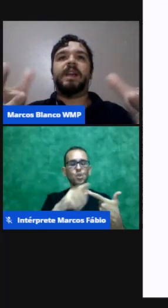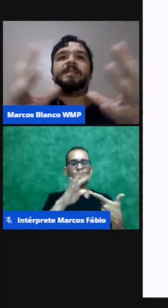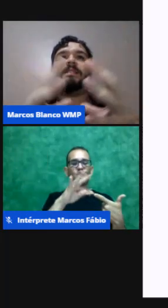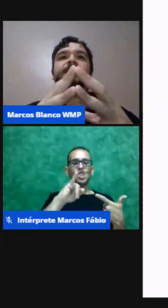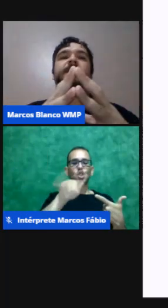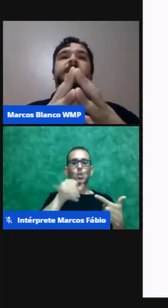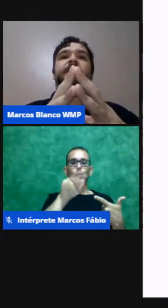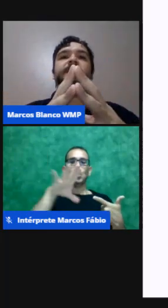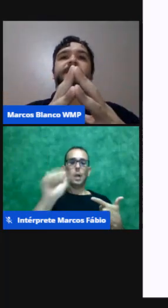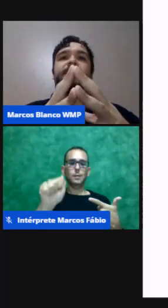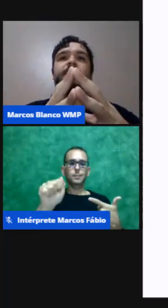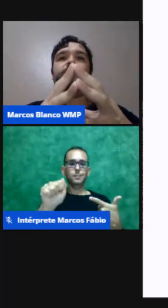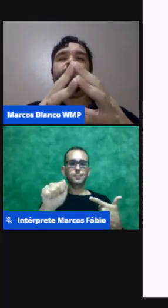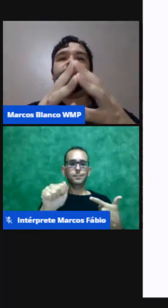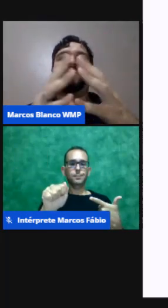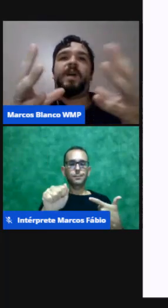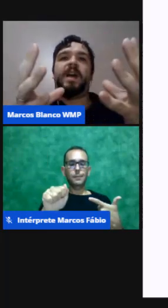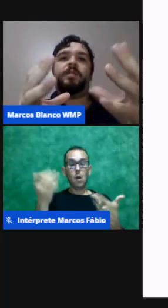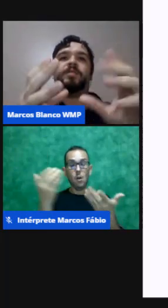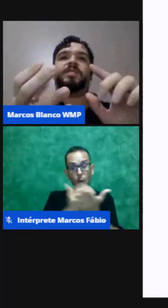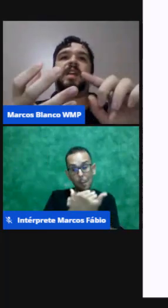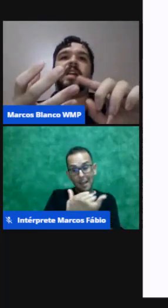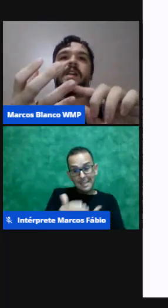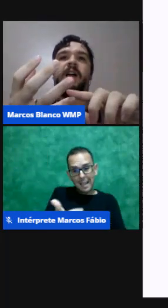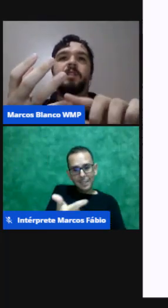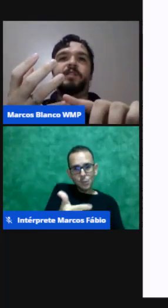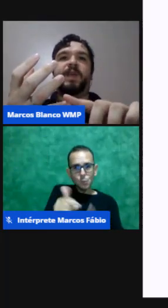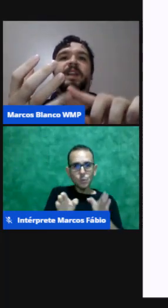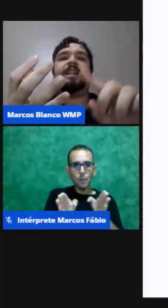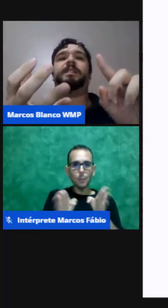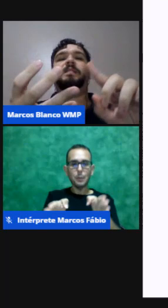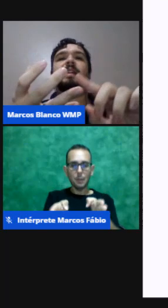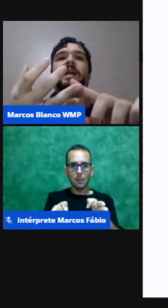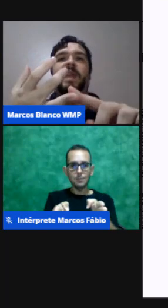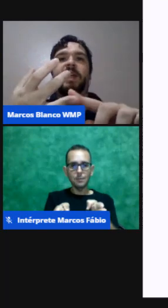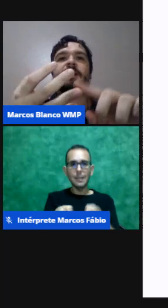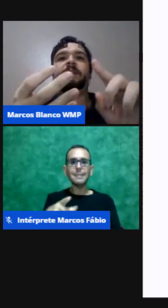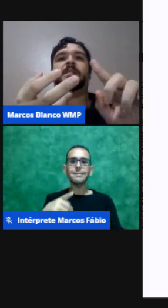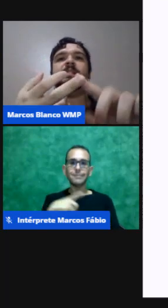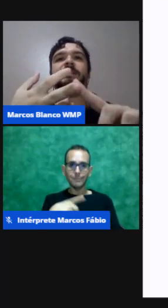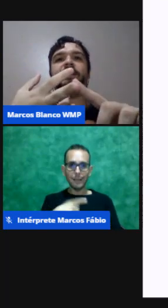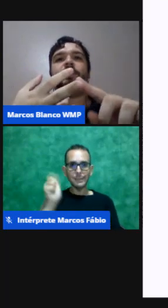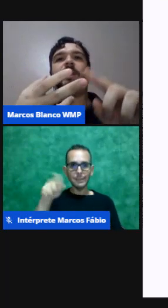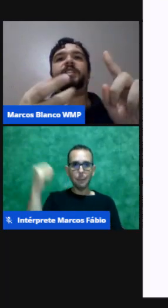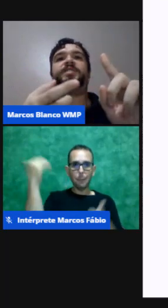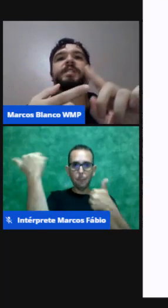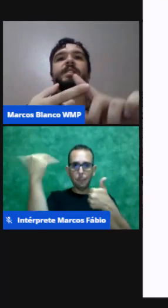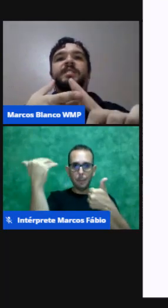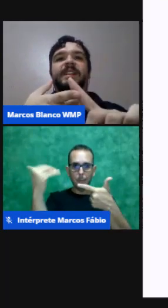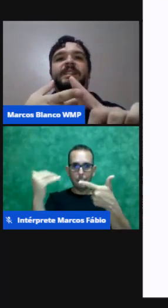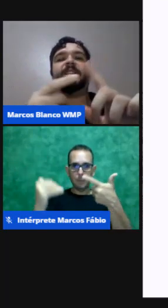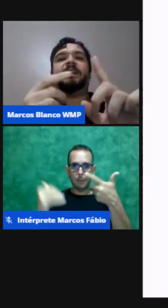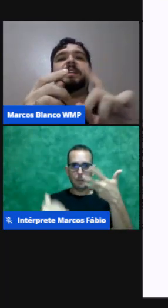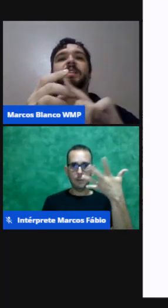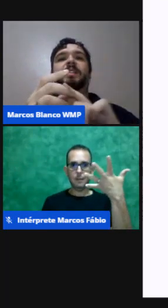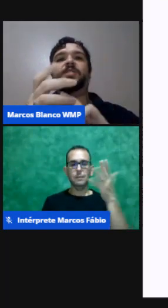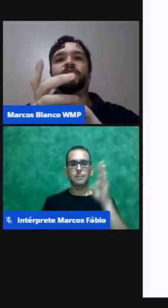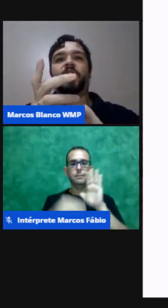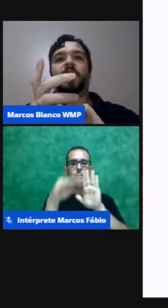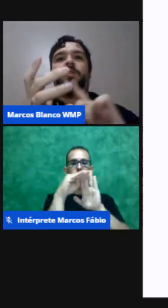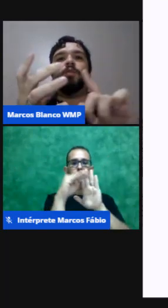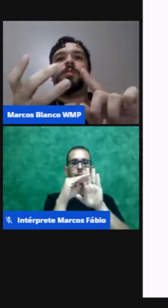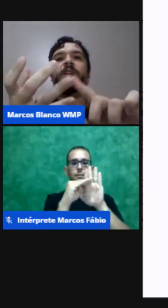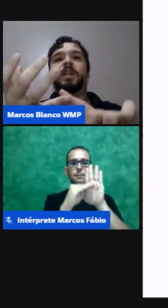na segunda fase, que são os bairros Alves Pereira, América, Centro-Oeste,